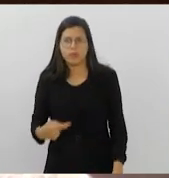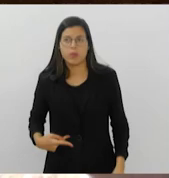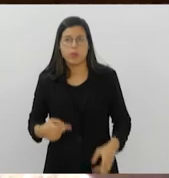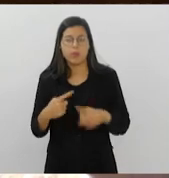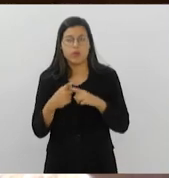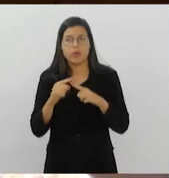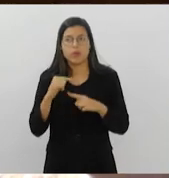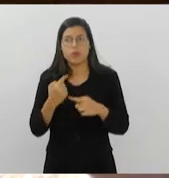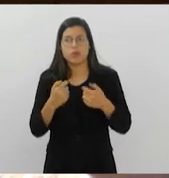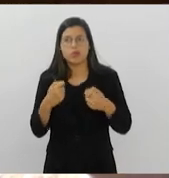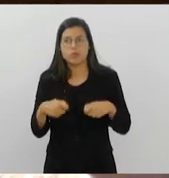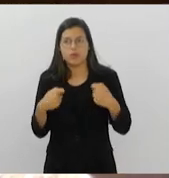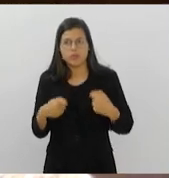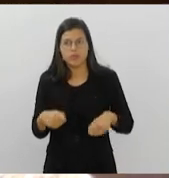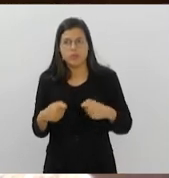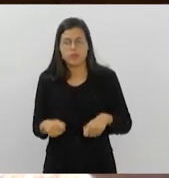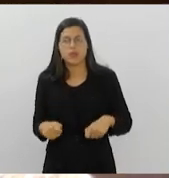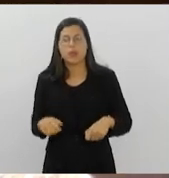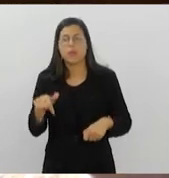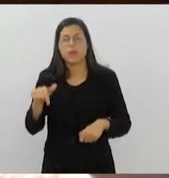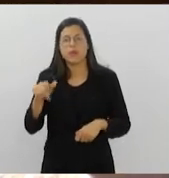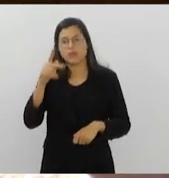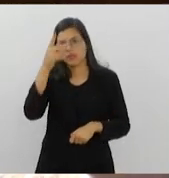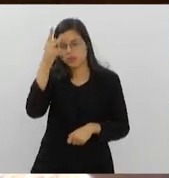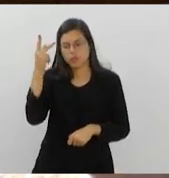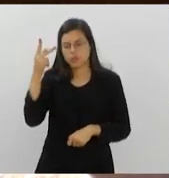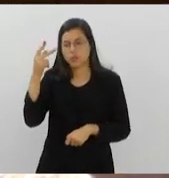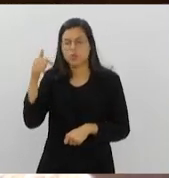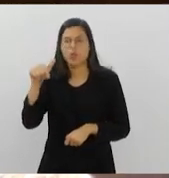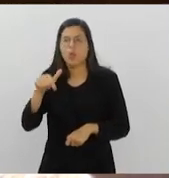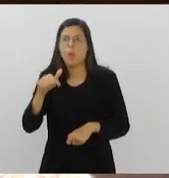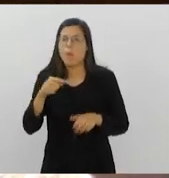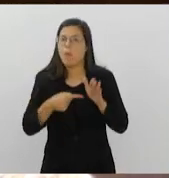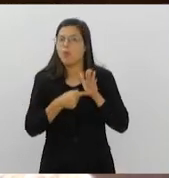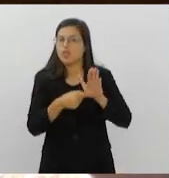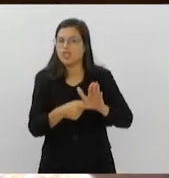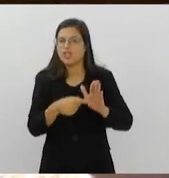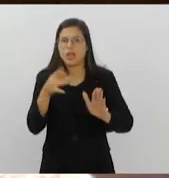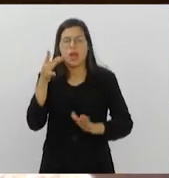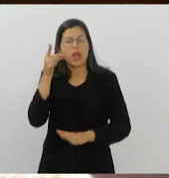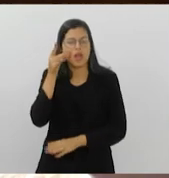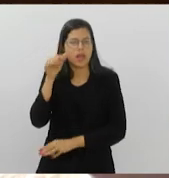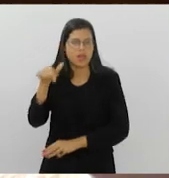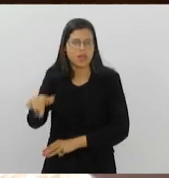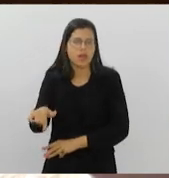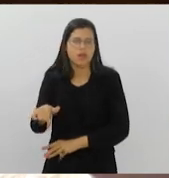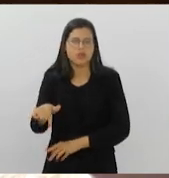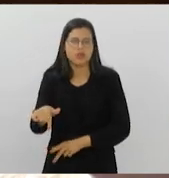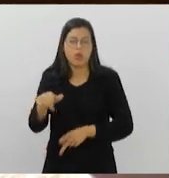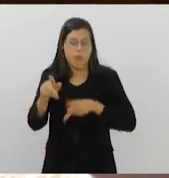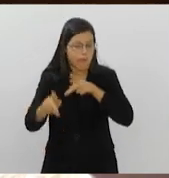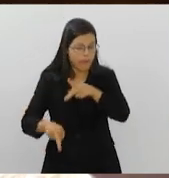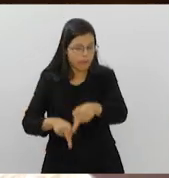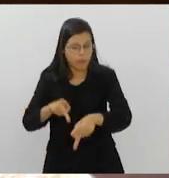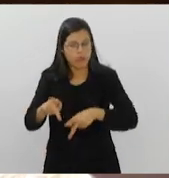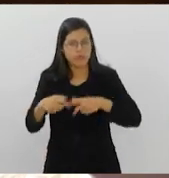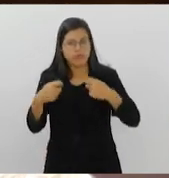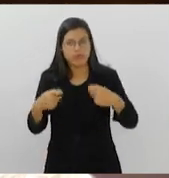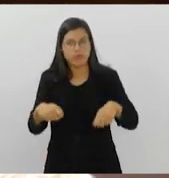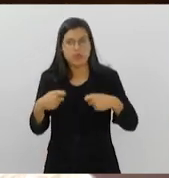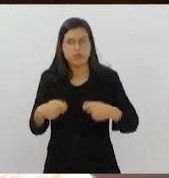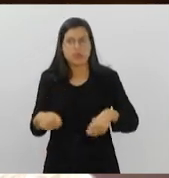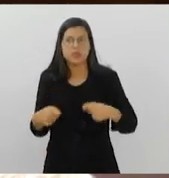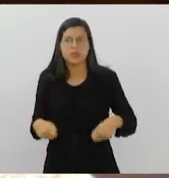precisamos realmente trazer essas pessoas para o mundo real, o mundo onde a população precisa da